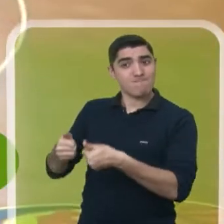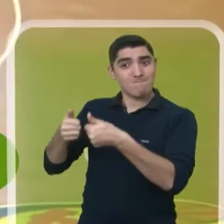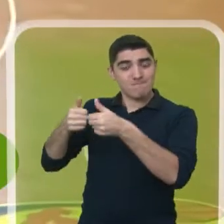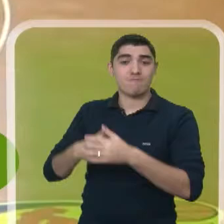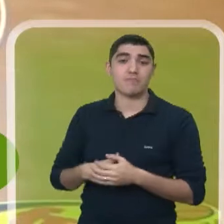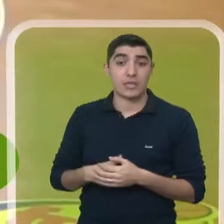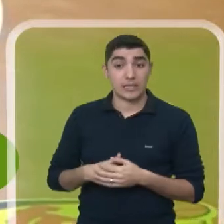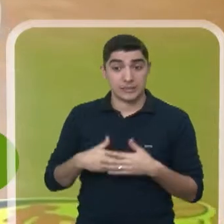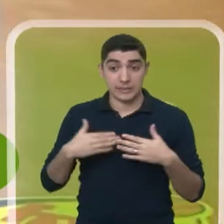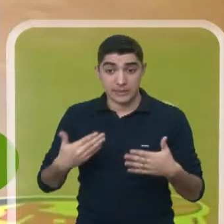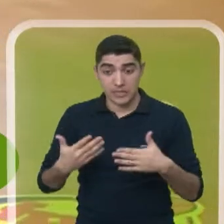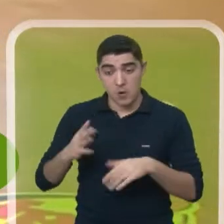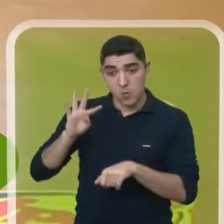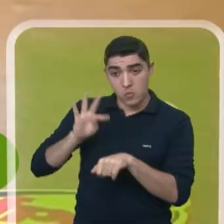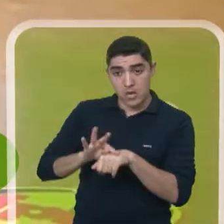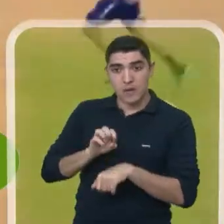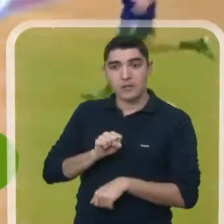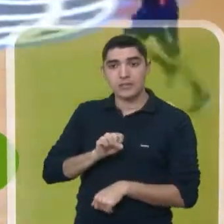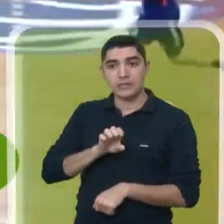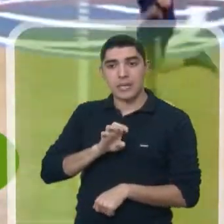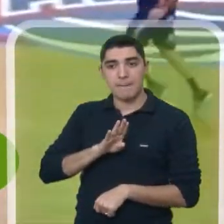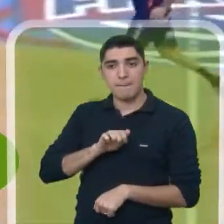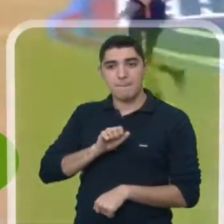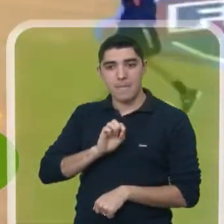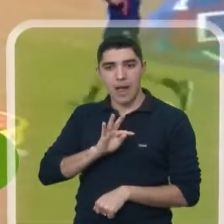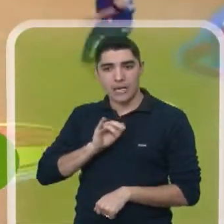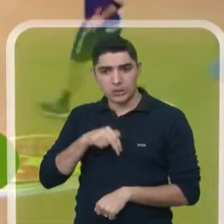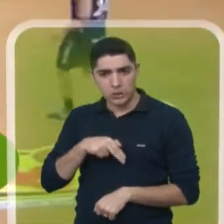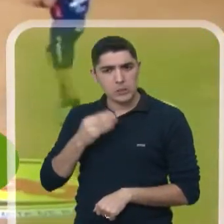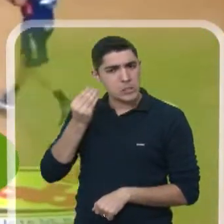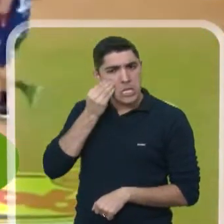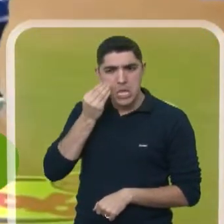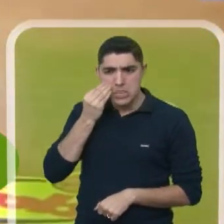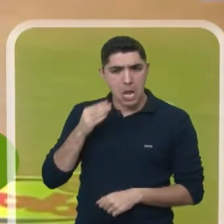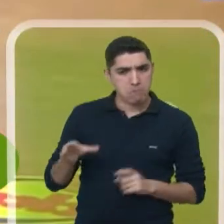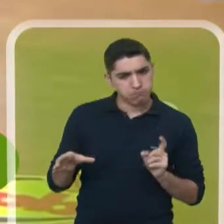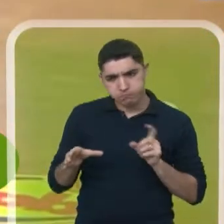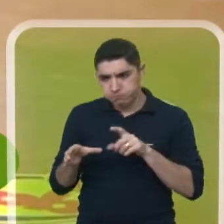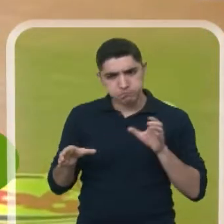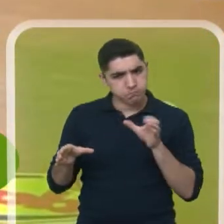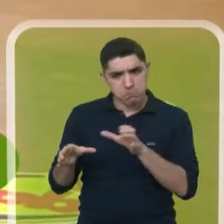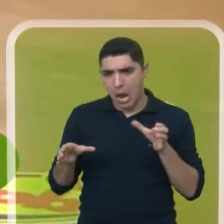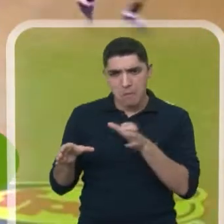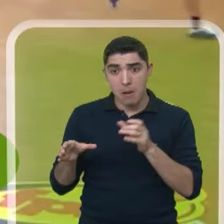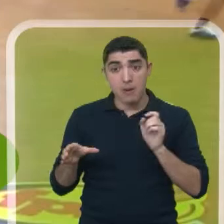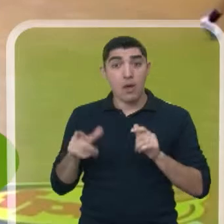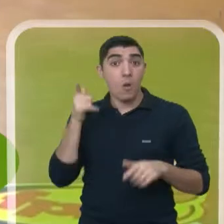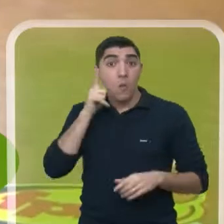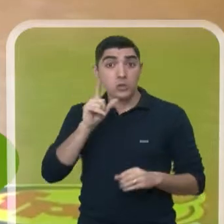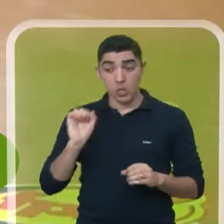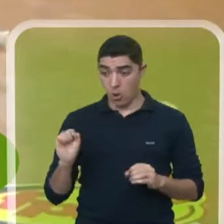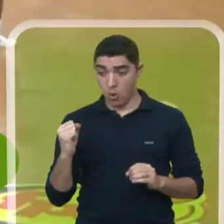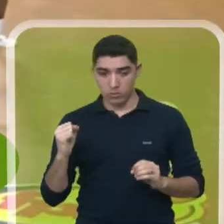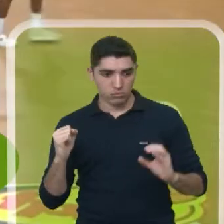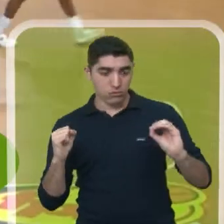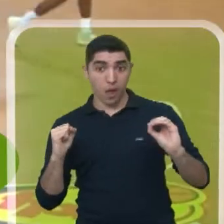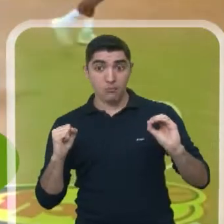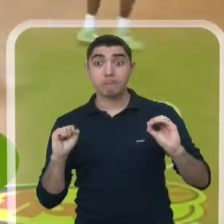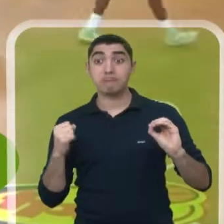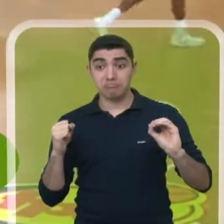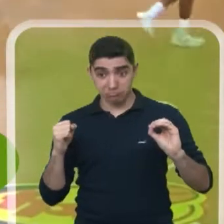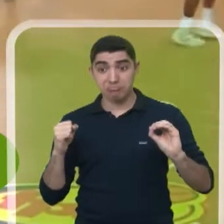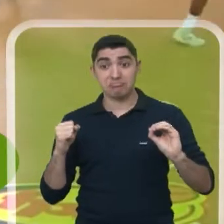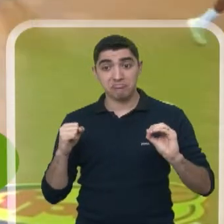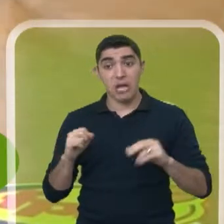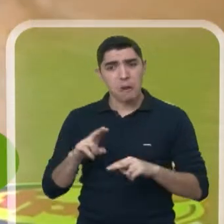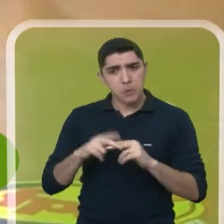time comandado por Sebastião Figueiredo foi para cima e em menos de 2 minutos fez 8-0 no último quarto, encostando de